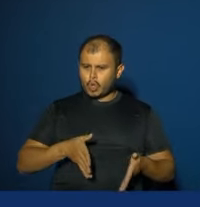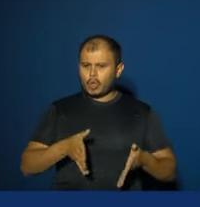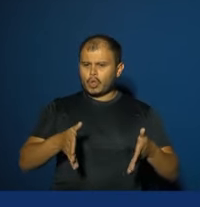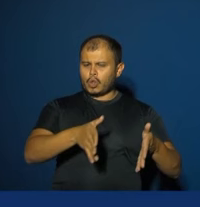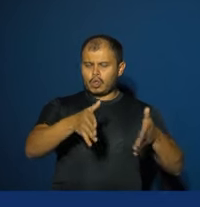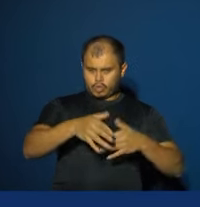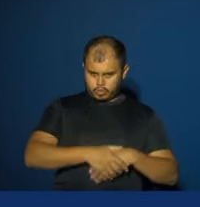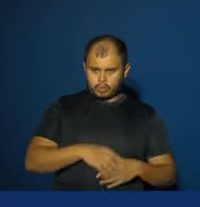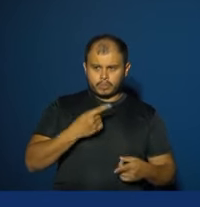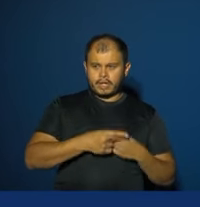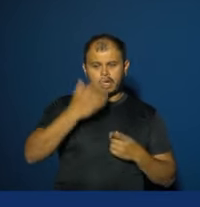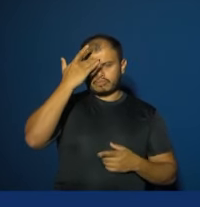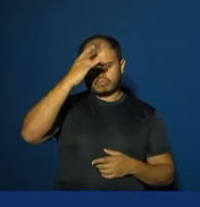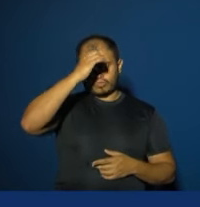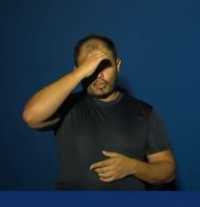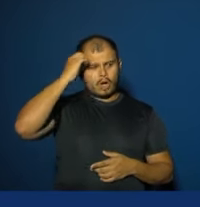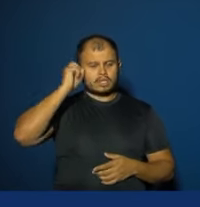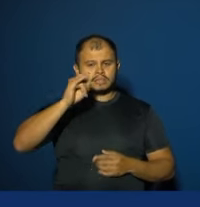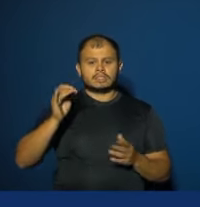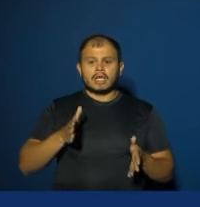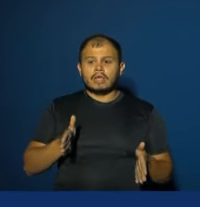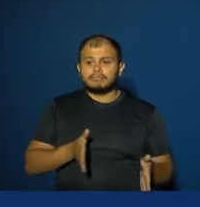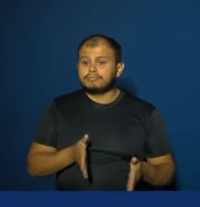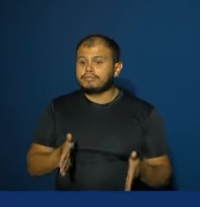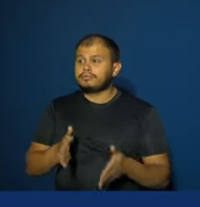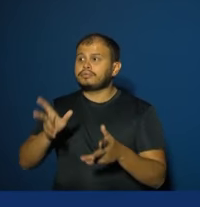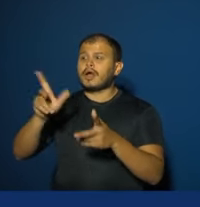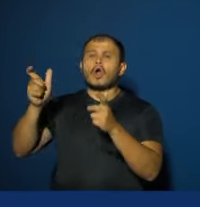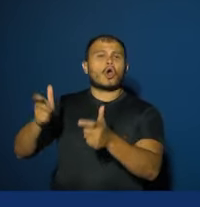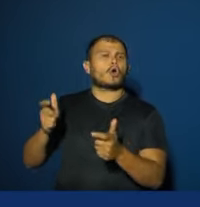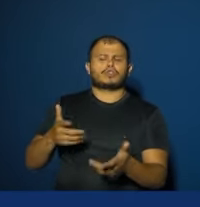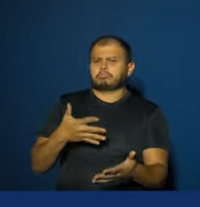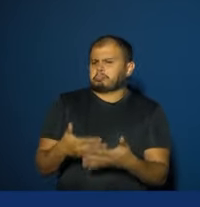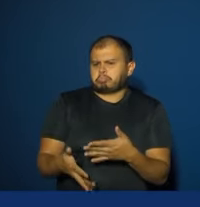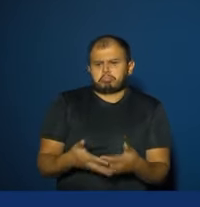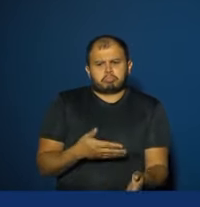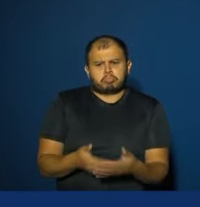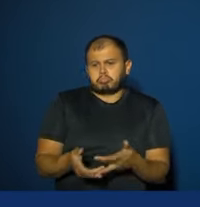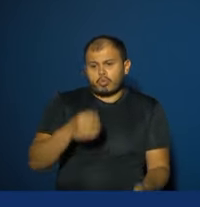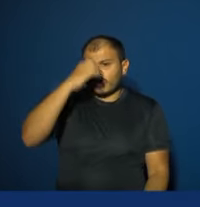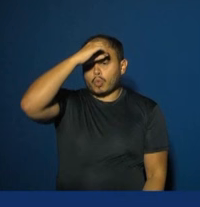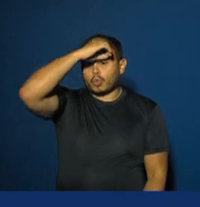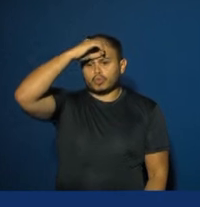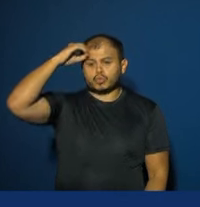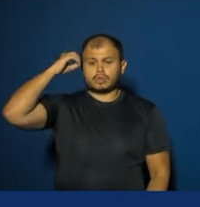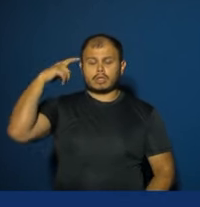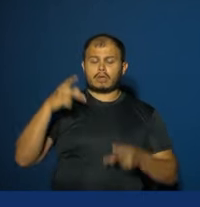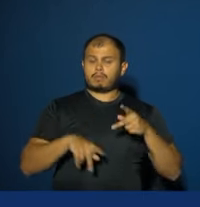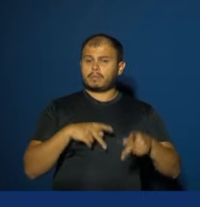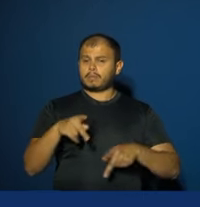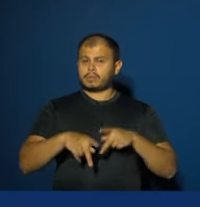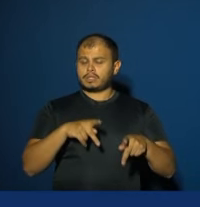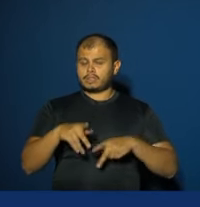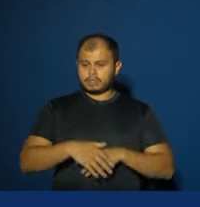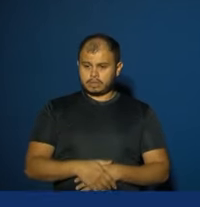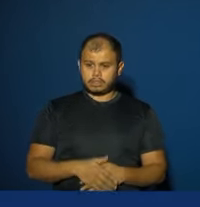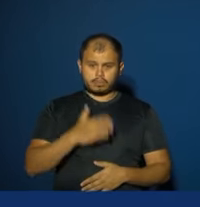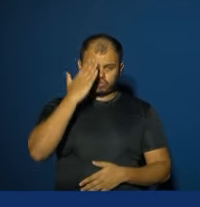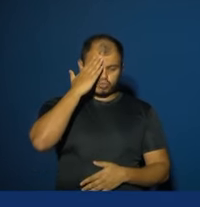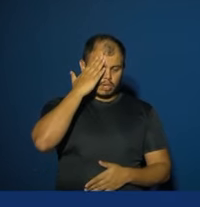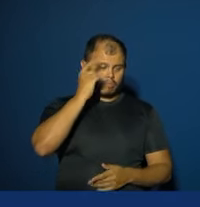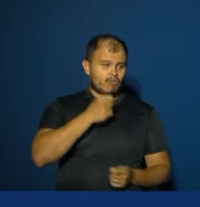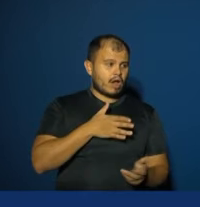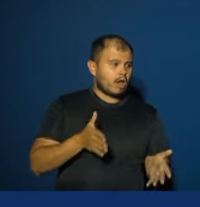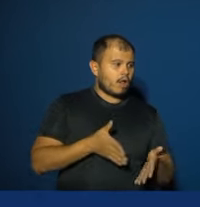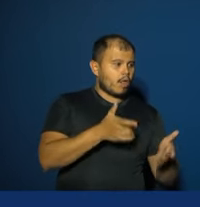feito com aquele esgoto uma vez que ele é afastado né se ele é coletado se ele é tratado onde que ele é o influente para